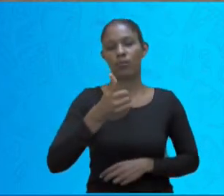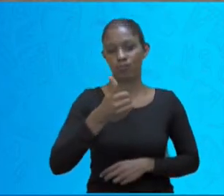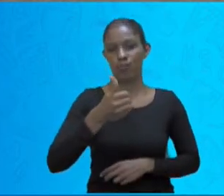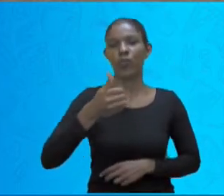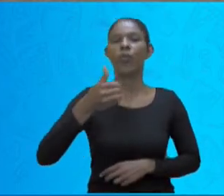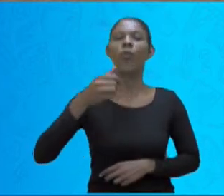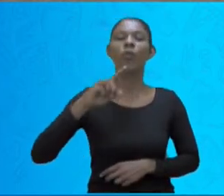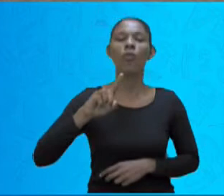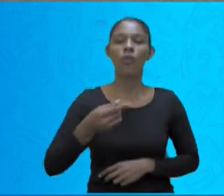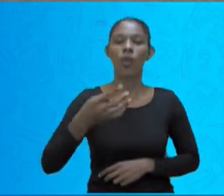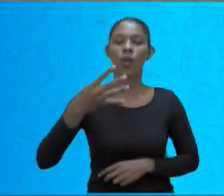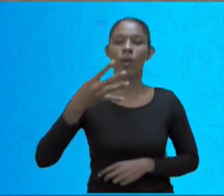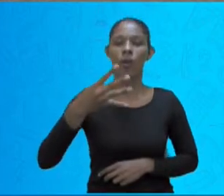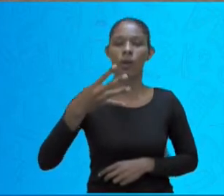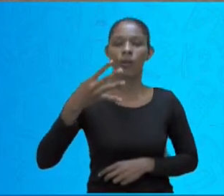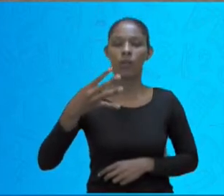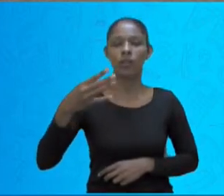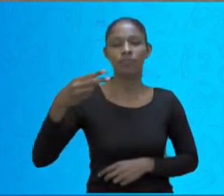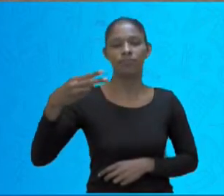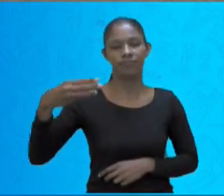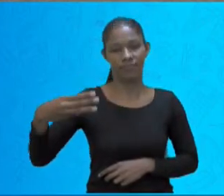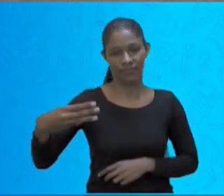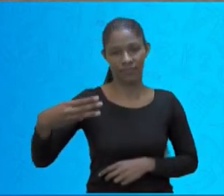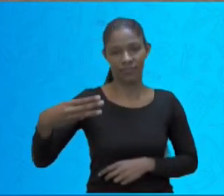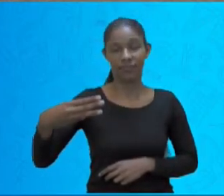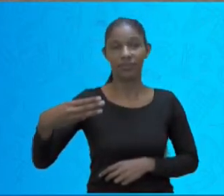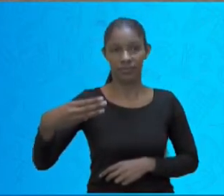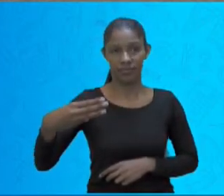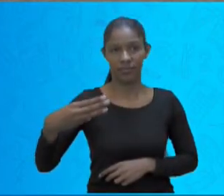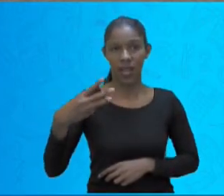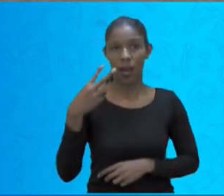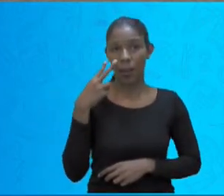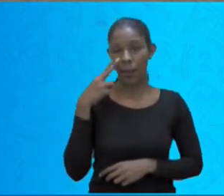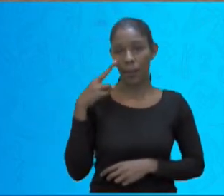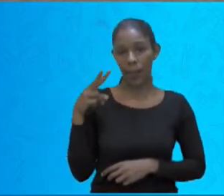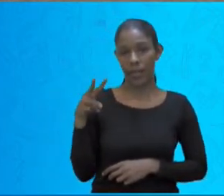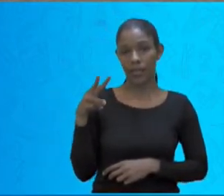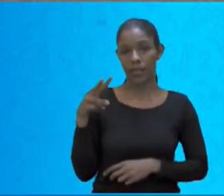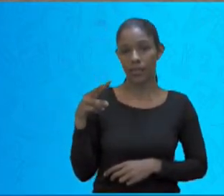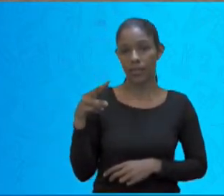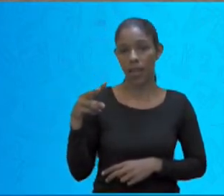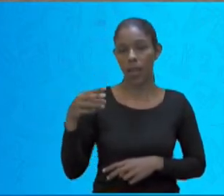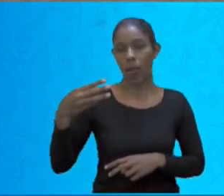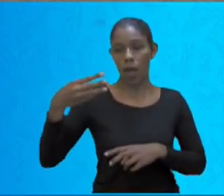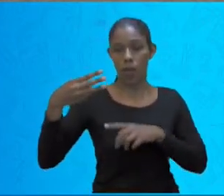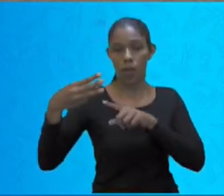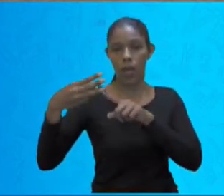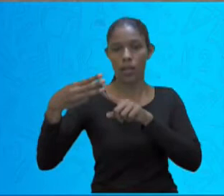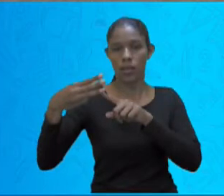1,443. Vejam que essa terceira casa decimal aqui eu aproximei para o valor 3.